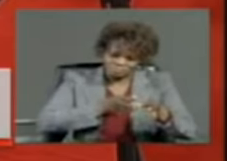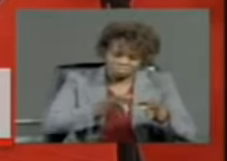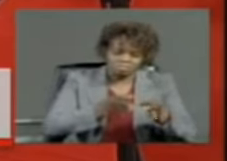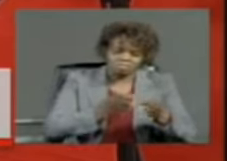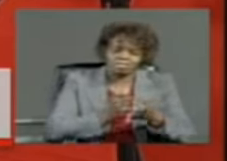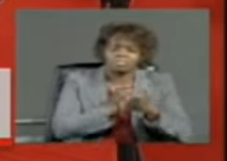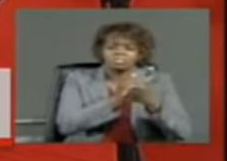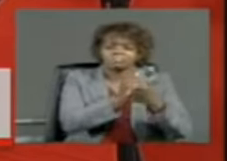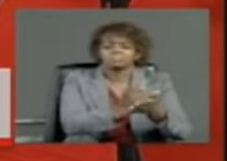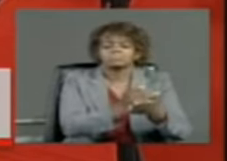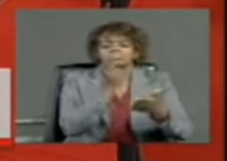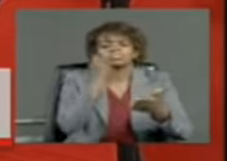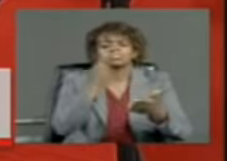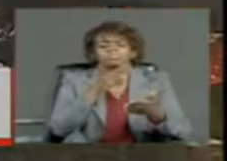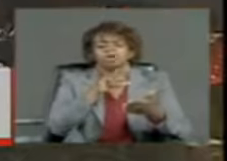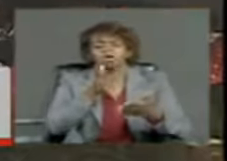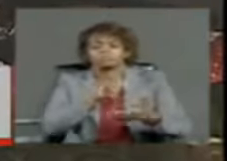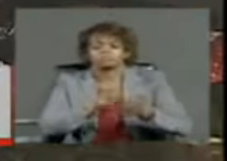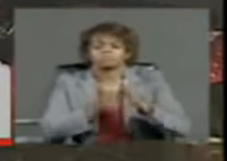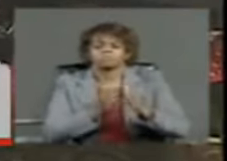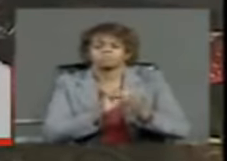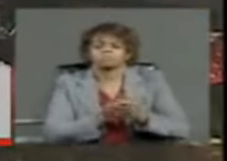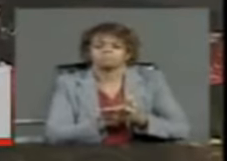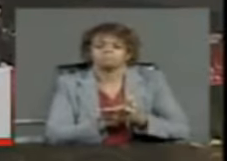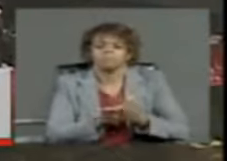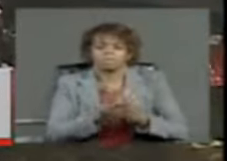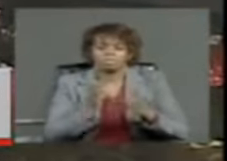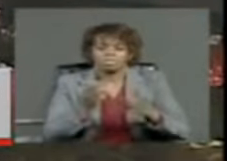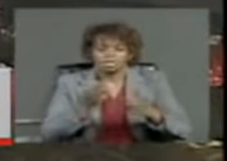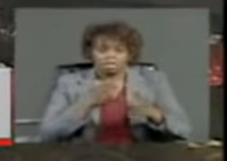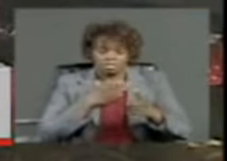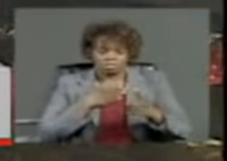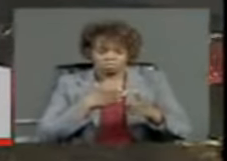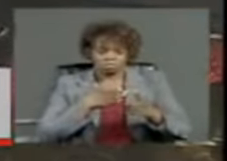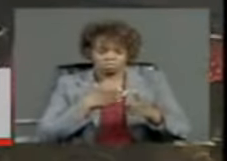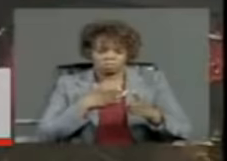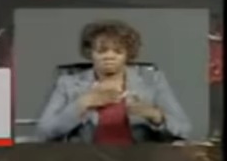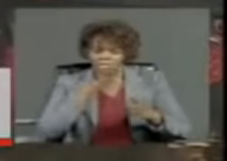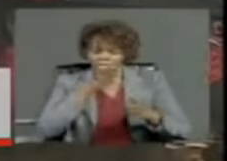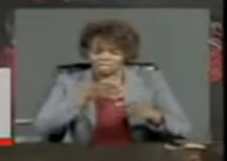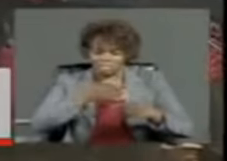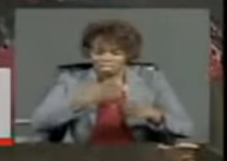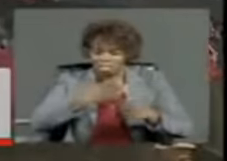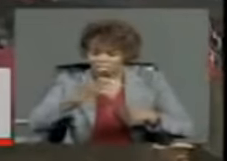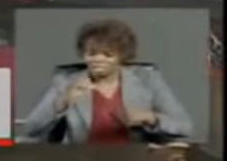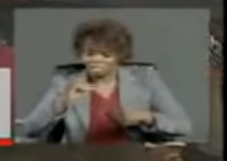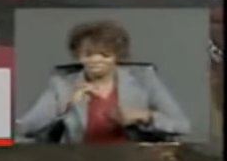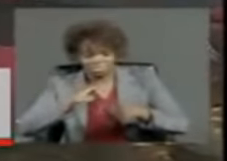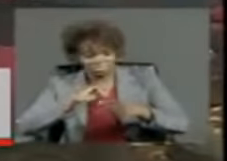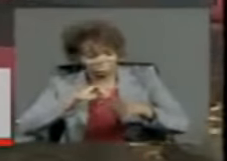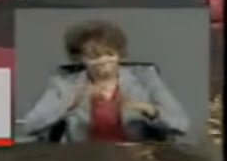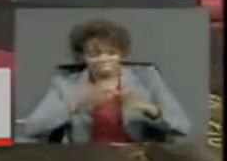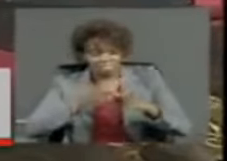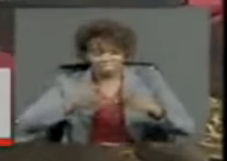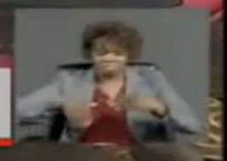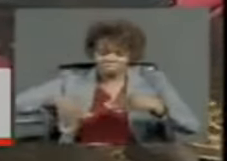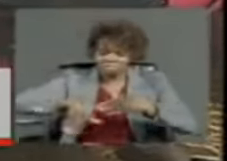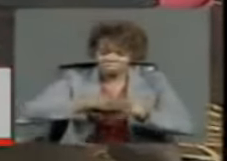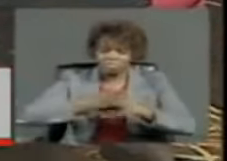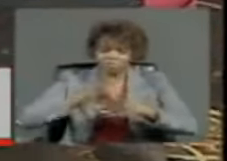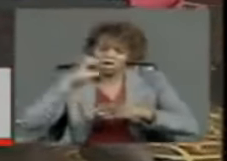há quase 10 anos nos põem às ruas para reclamar. O segundo aspecto que trazemos aqui, Excelência, é um desafio